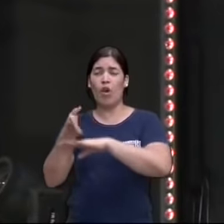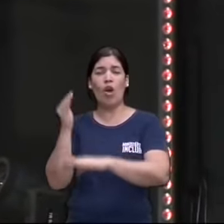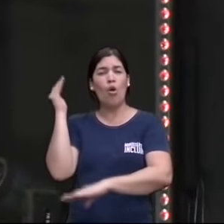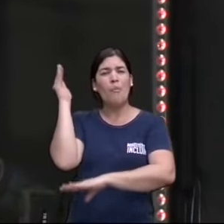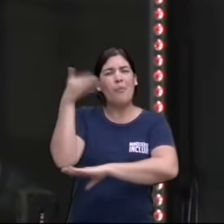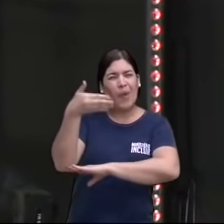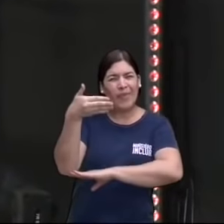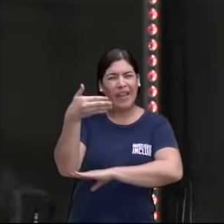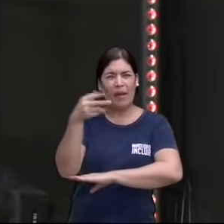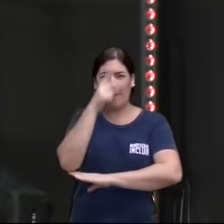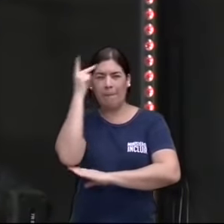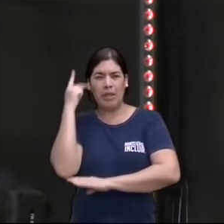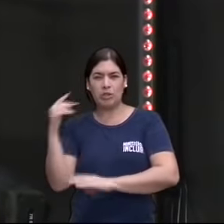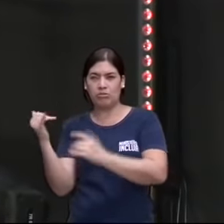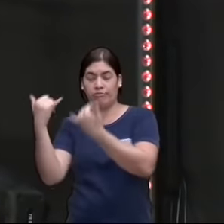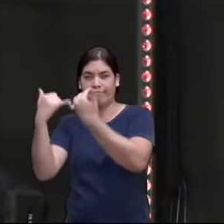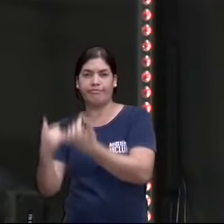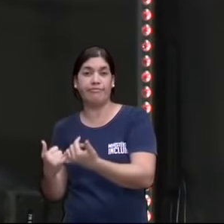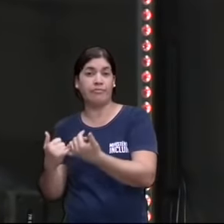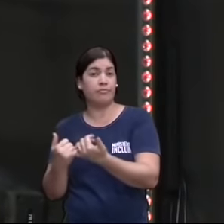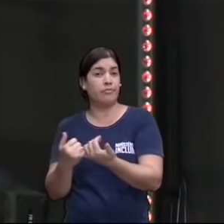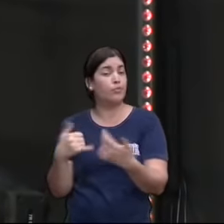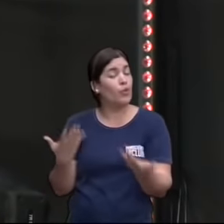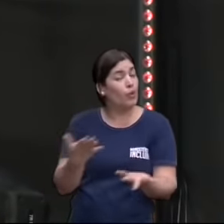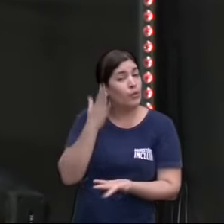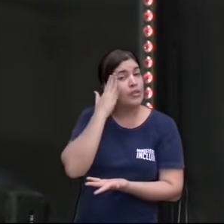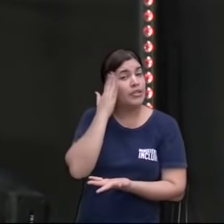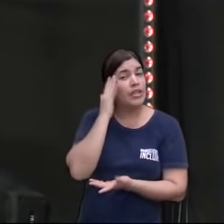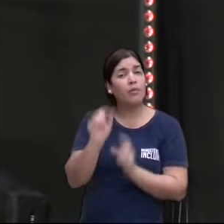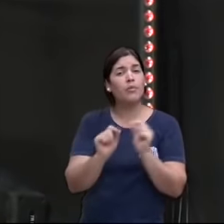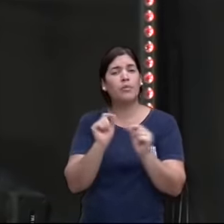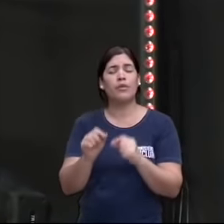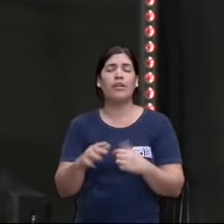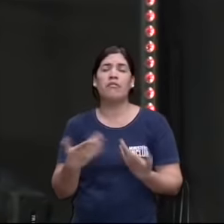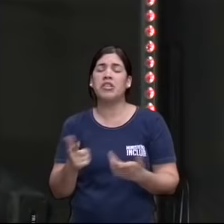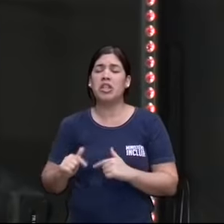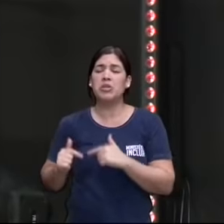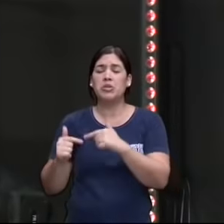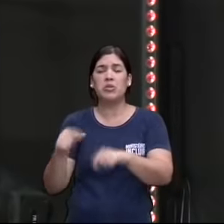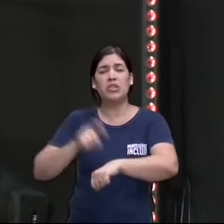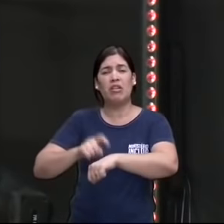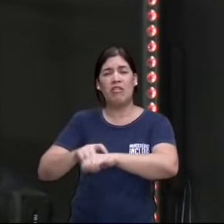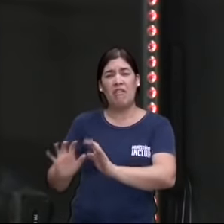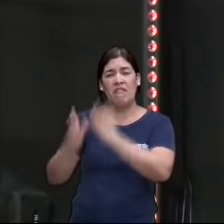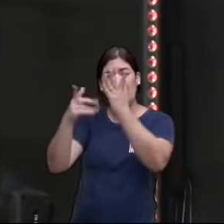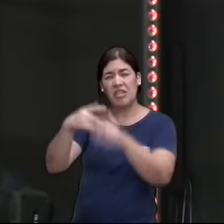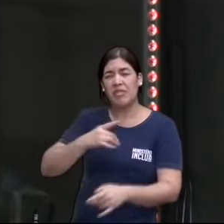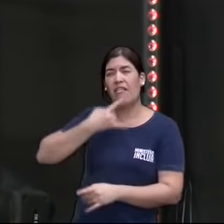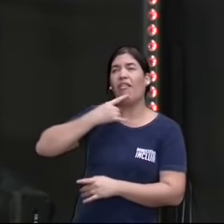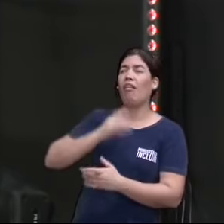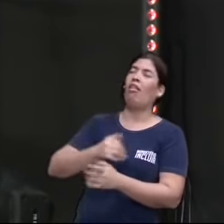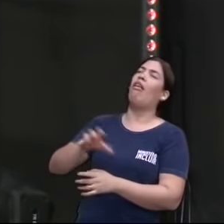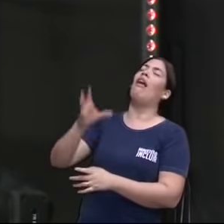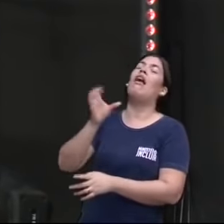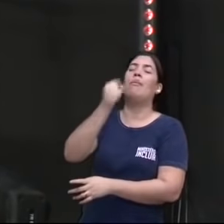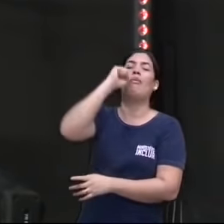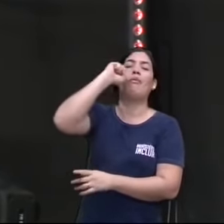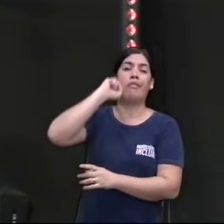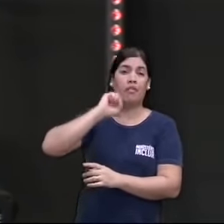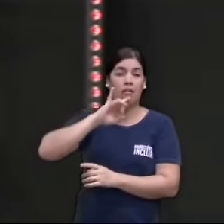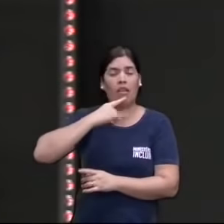ou quem sabe você passou da dose na hora que você estava lá numa festa e você bebeu e você falou o que não devia